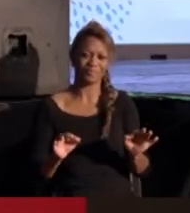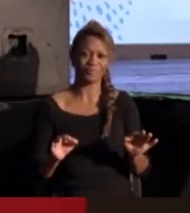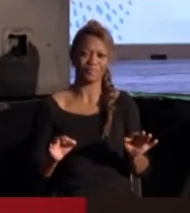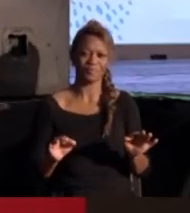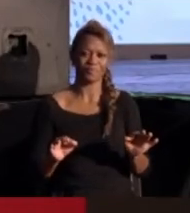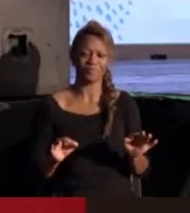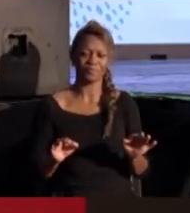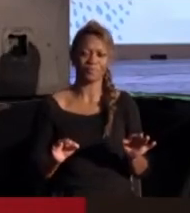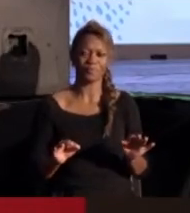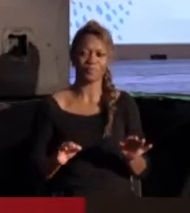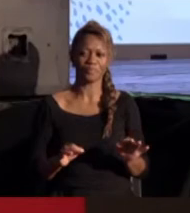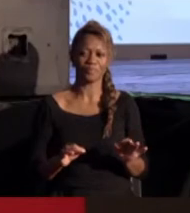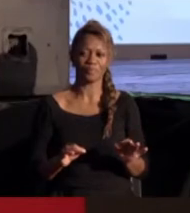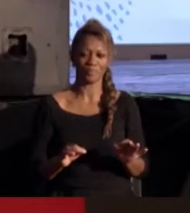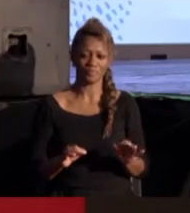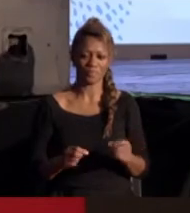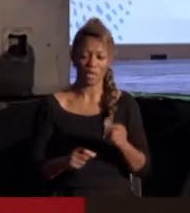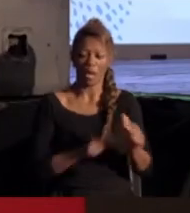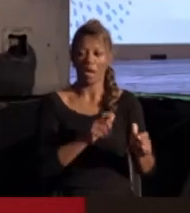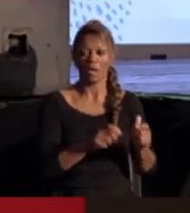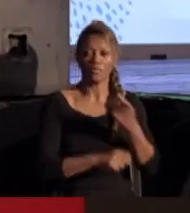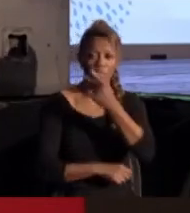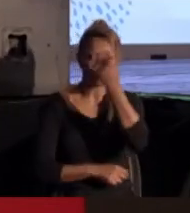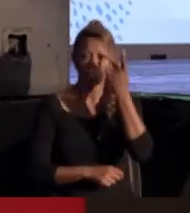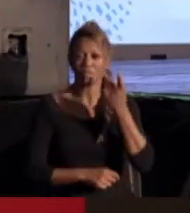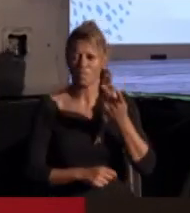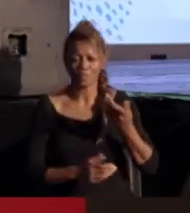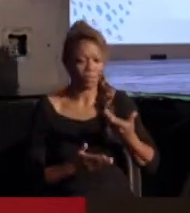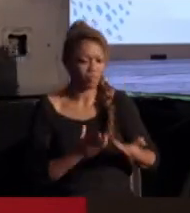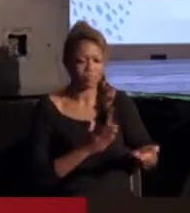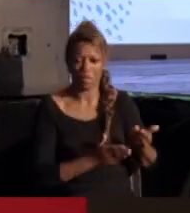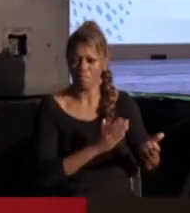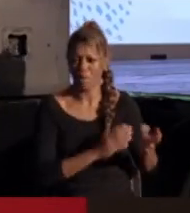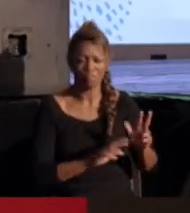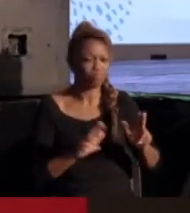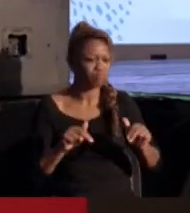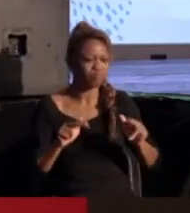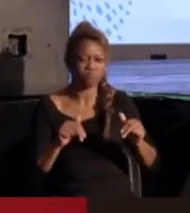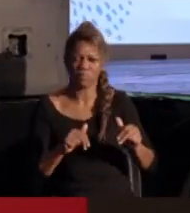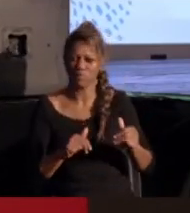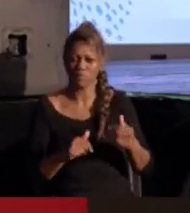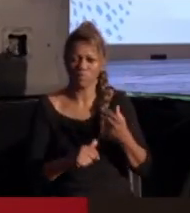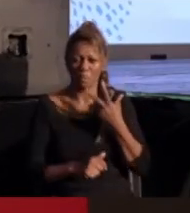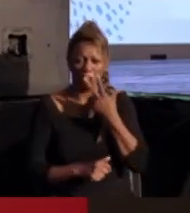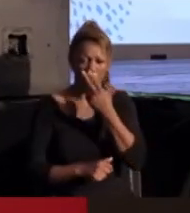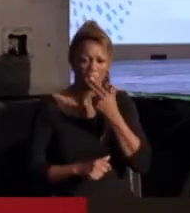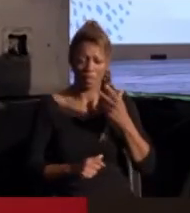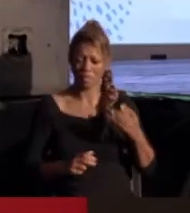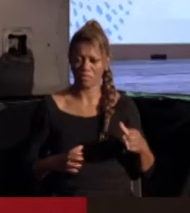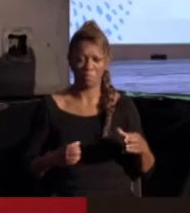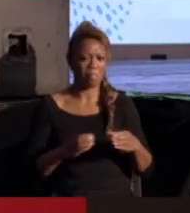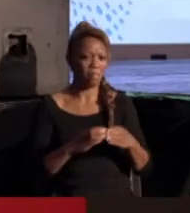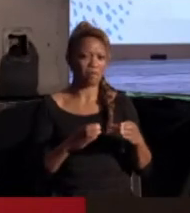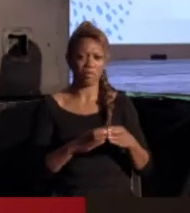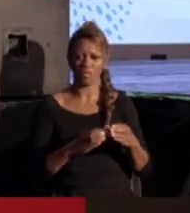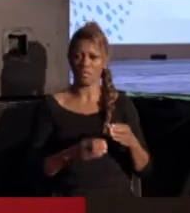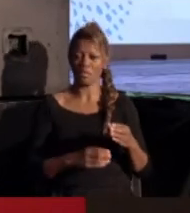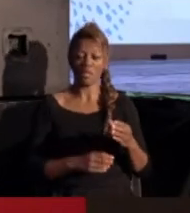que algumas pessoas colocavam: não volto mais aqui porque este é um lugar que crianças não podem